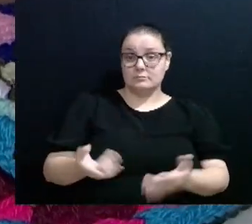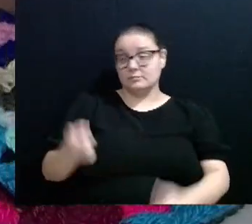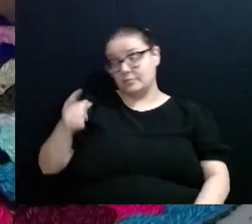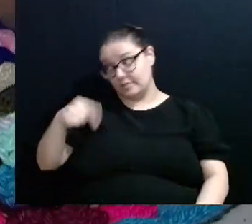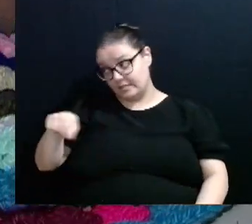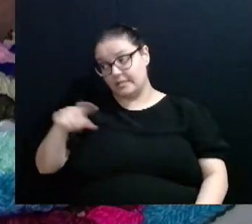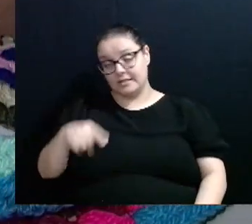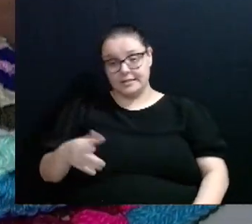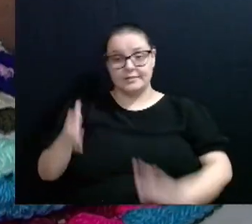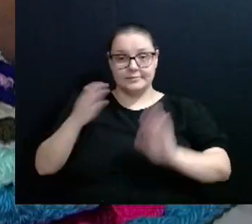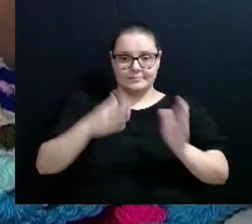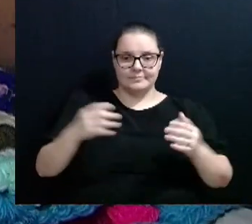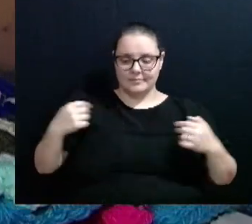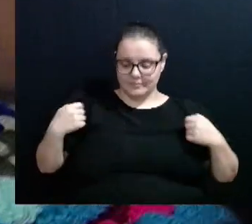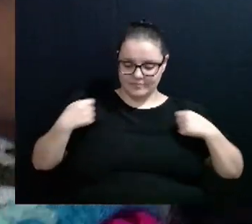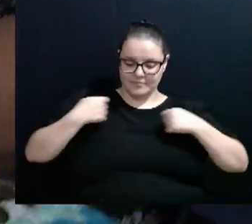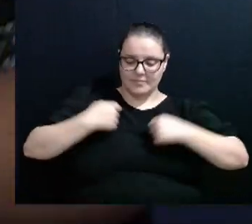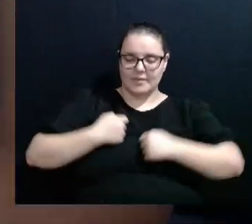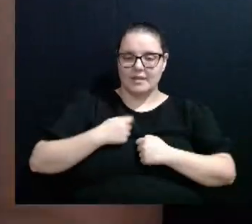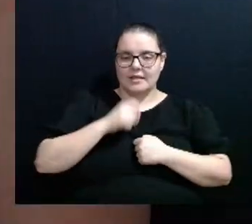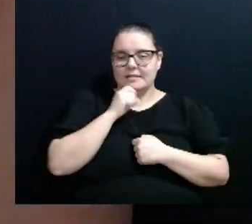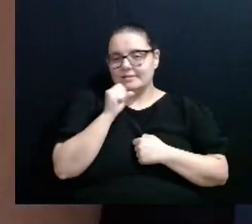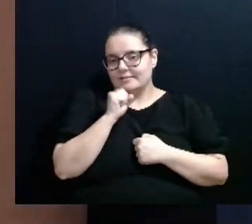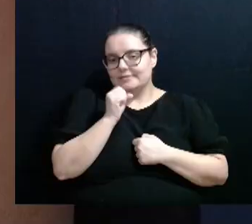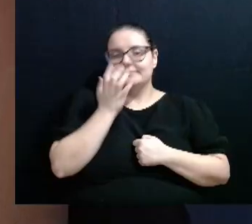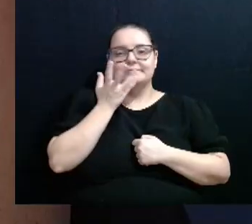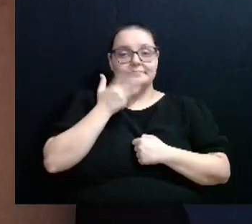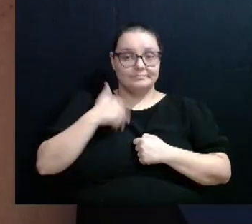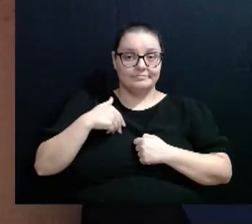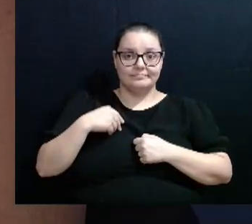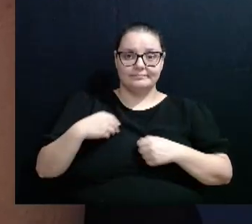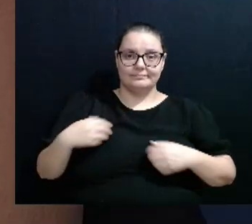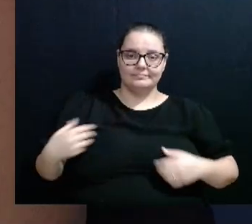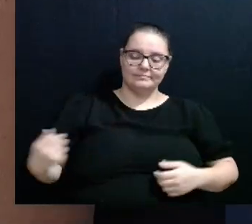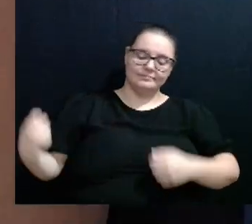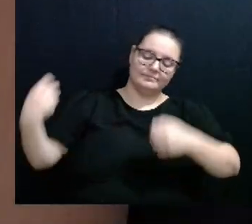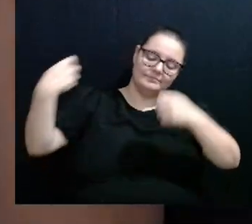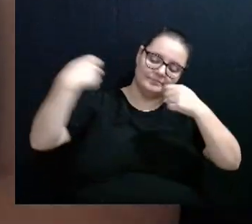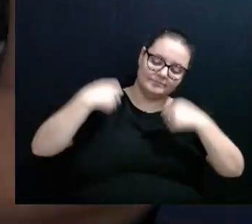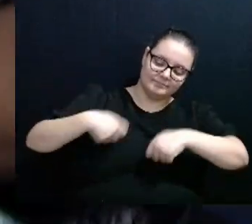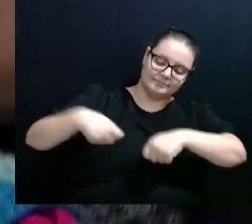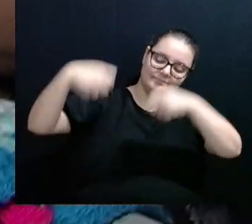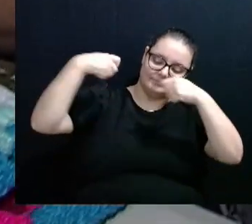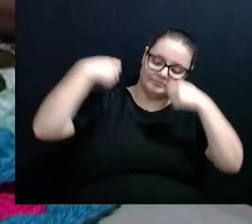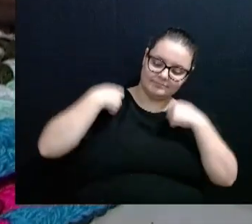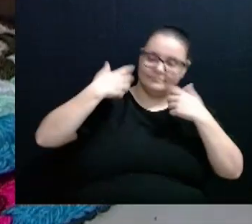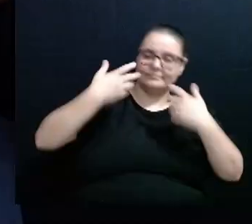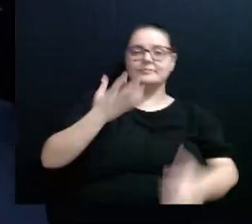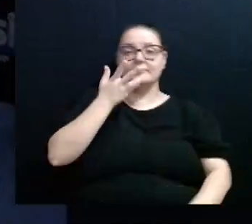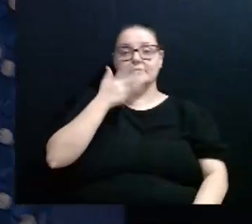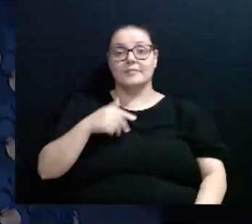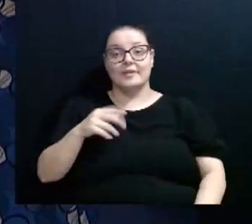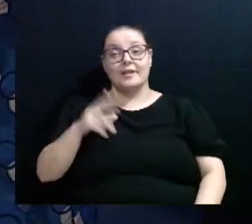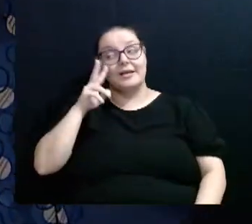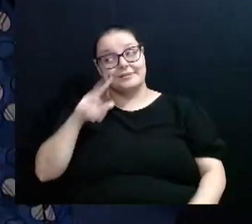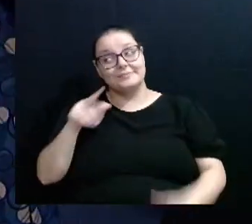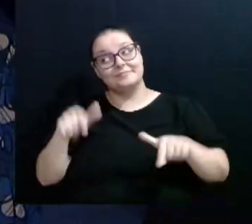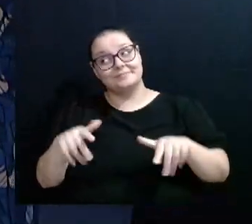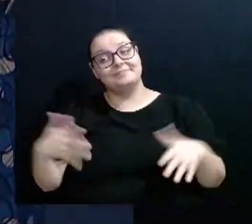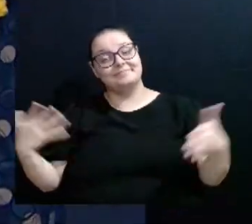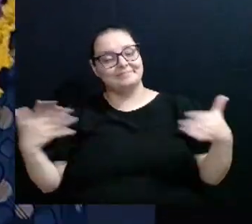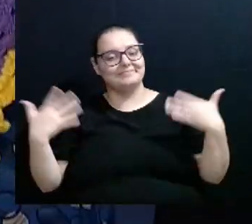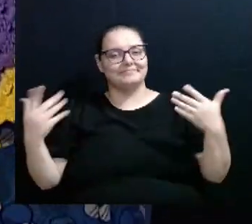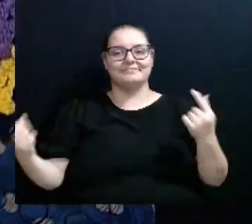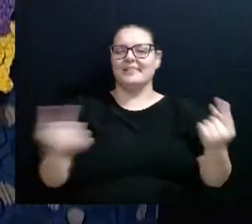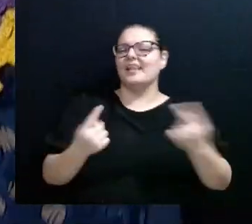casaquinhos de crianças, mantas de crianças. É um espaço bem alegre, não sei se você viu, onde elas vêm,